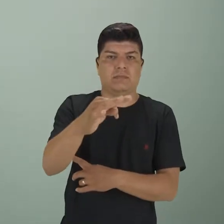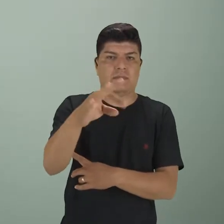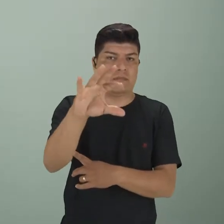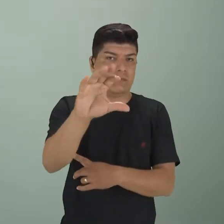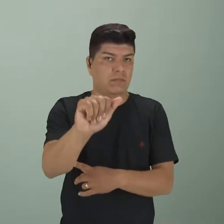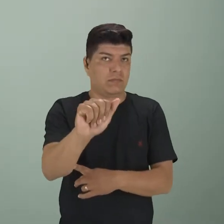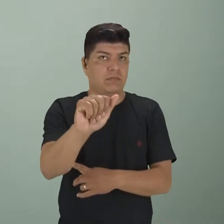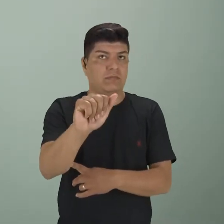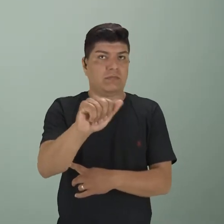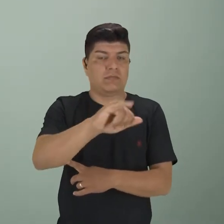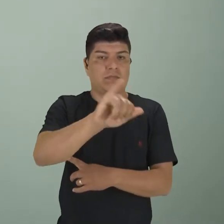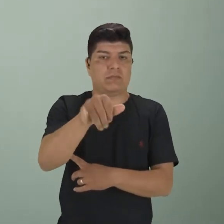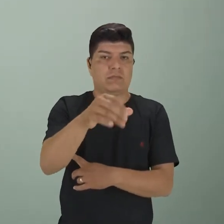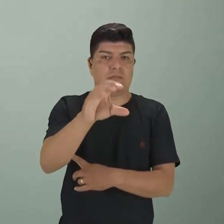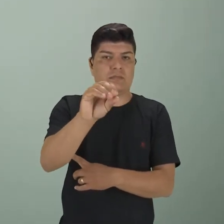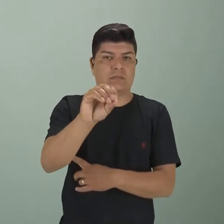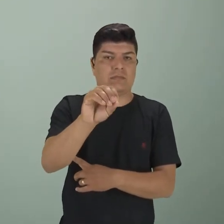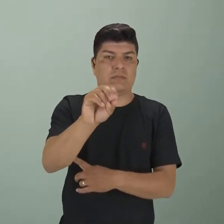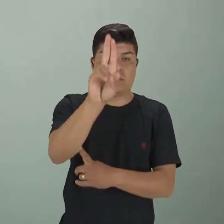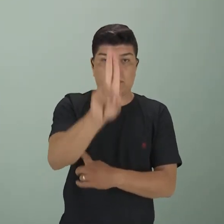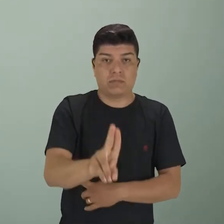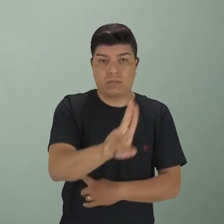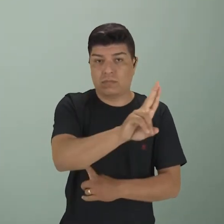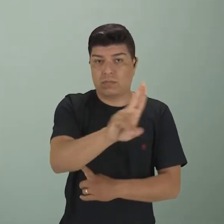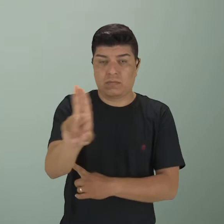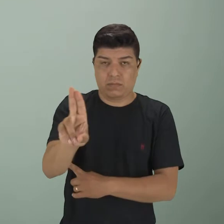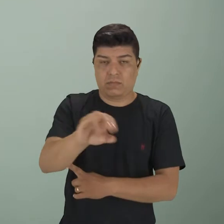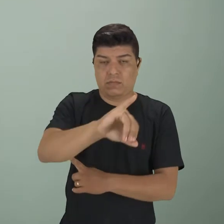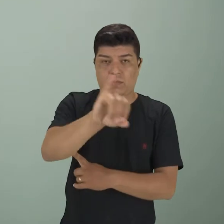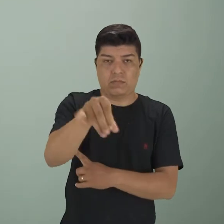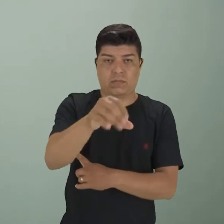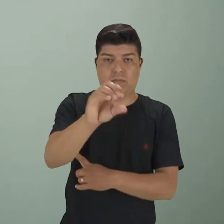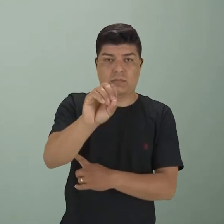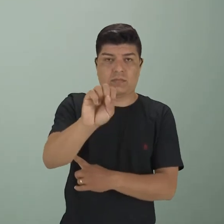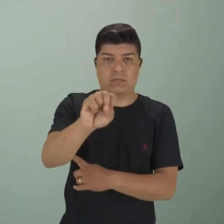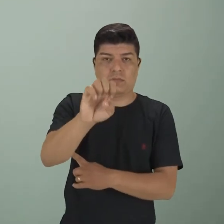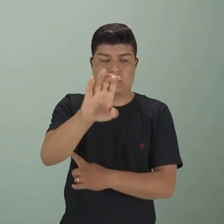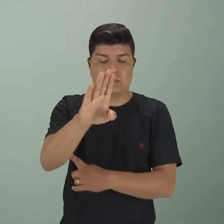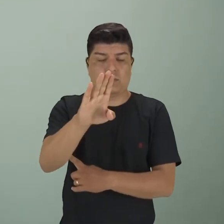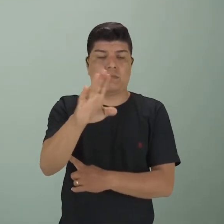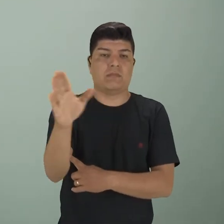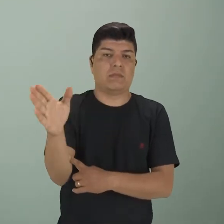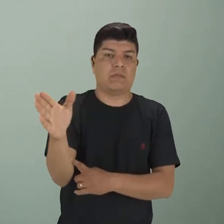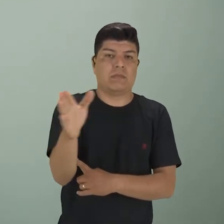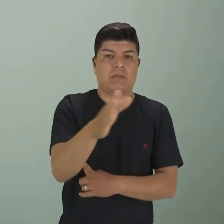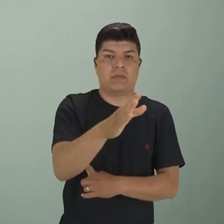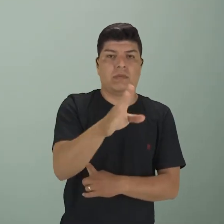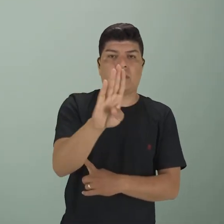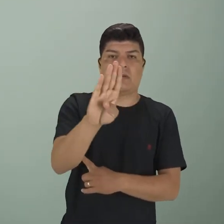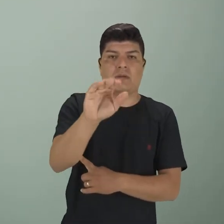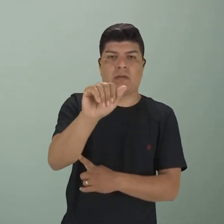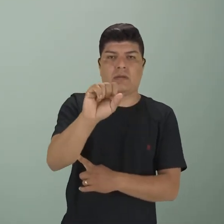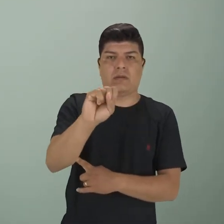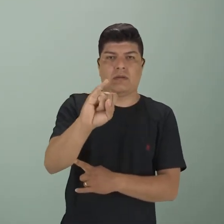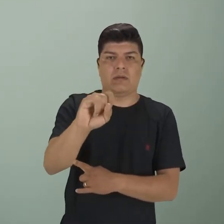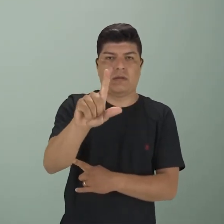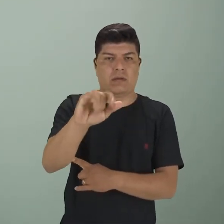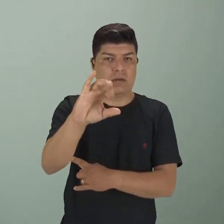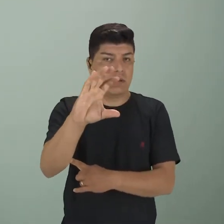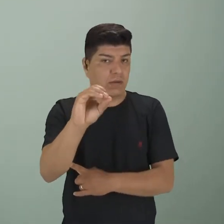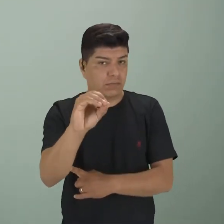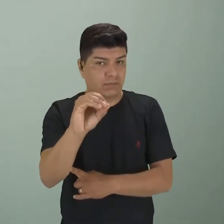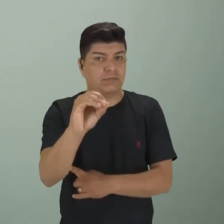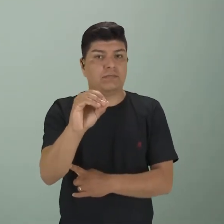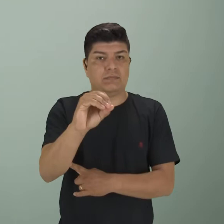o Padre José de Anchieta, Basílio da Gama, que foi um grande escritor,